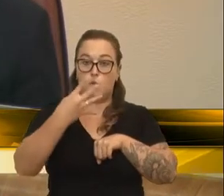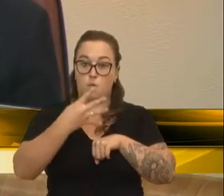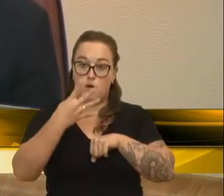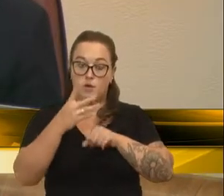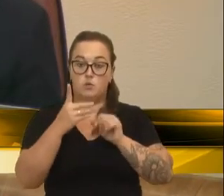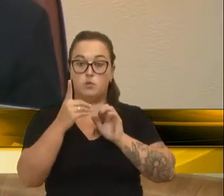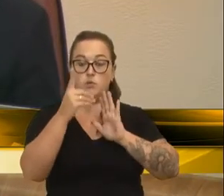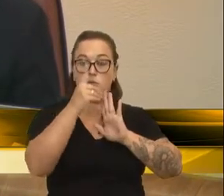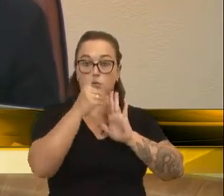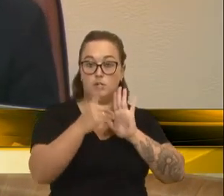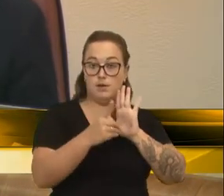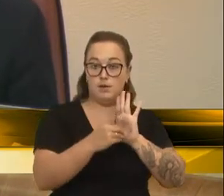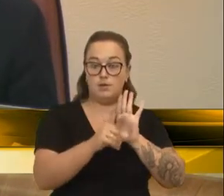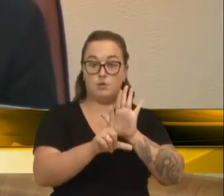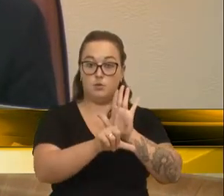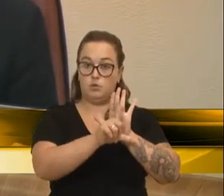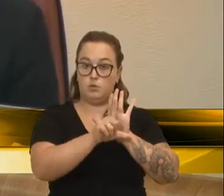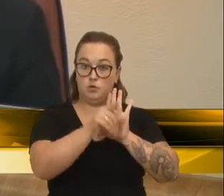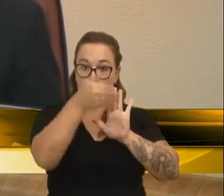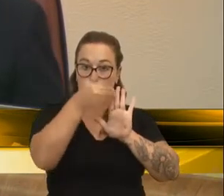decreto, que trata das